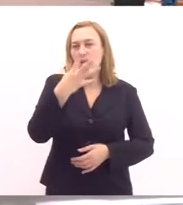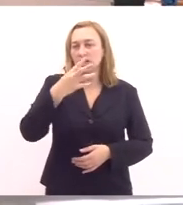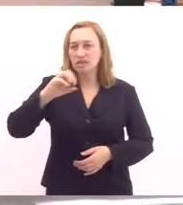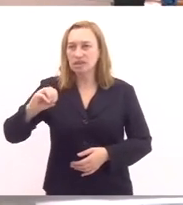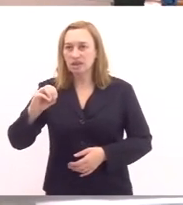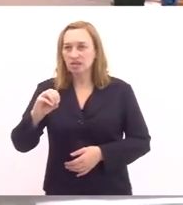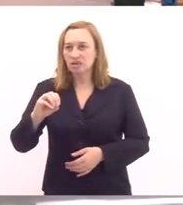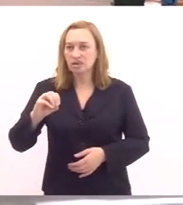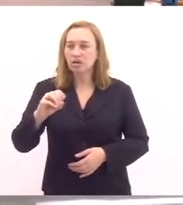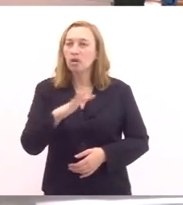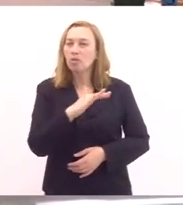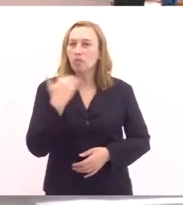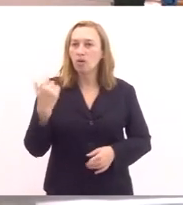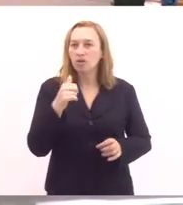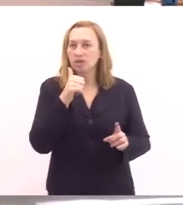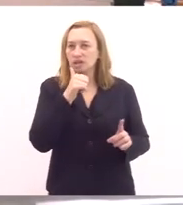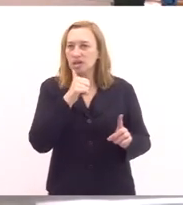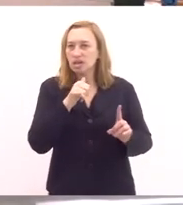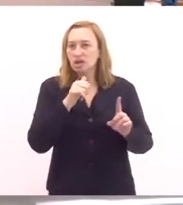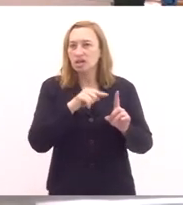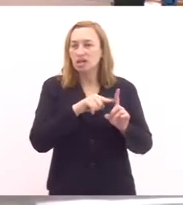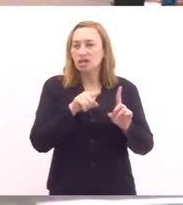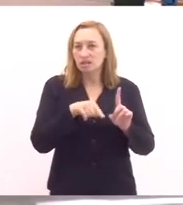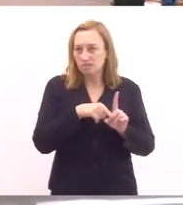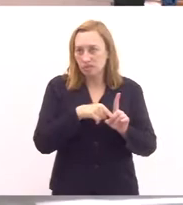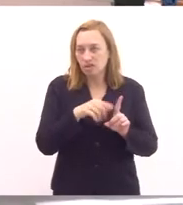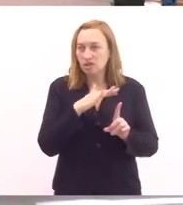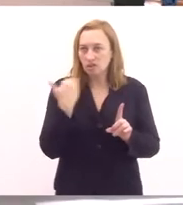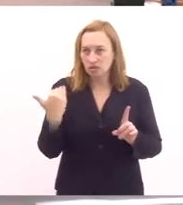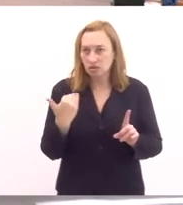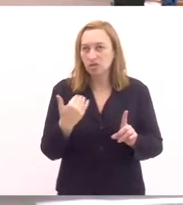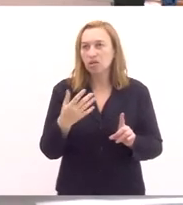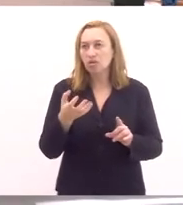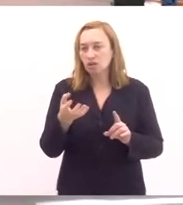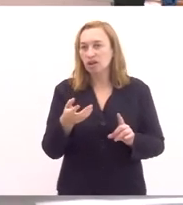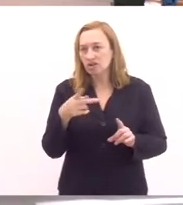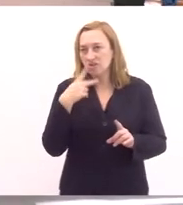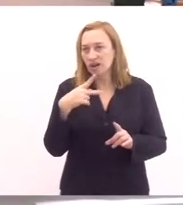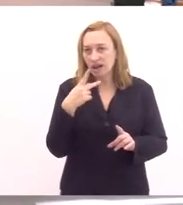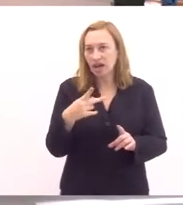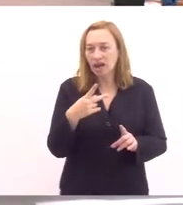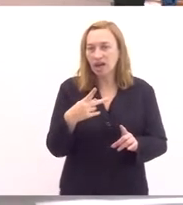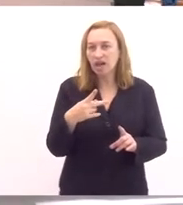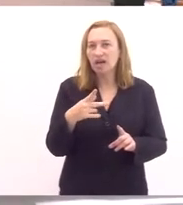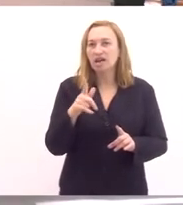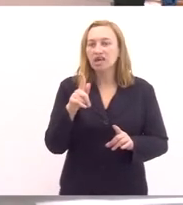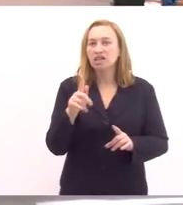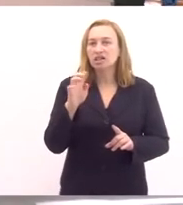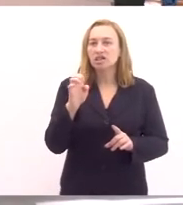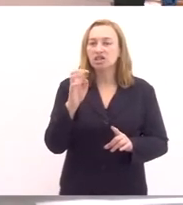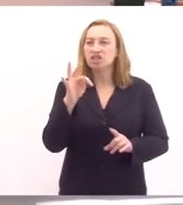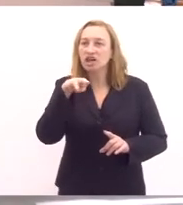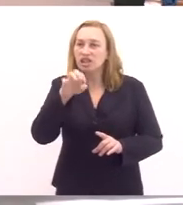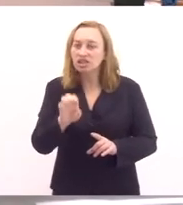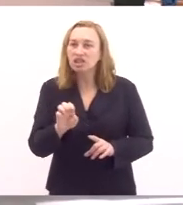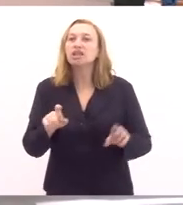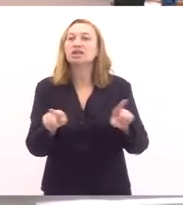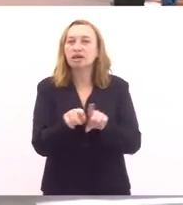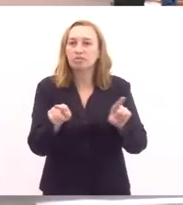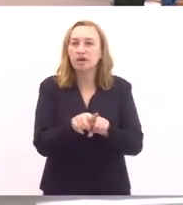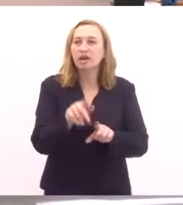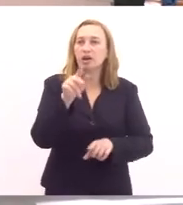maternas né e mortes maternas aqui eu eu quero dizer gestantes e puérperas né aquelas que acabaram de ter filhos né